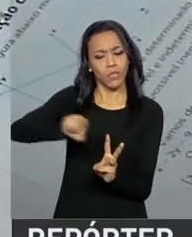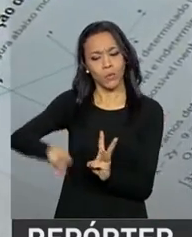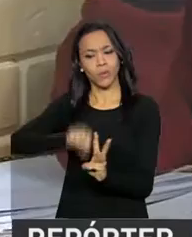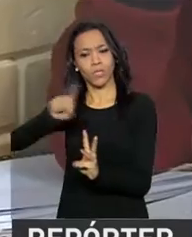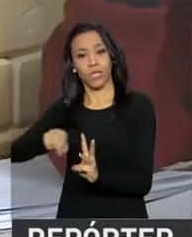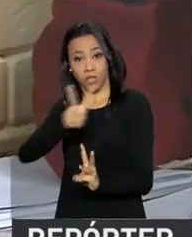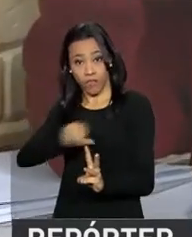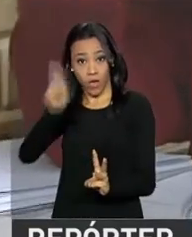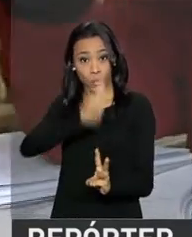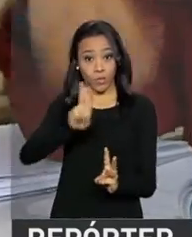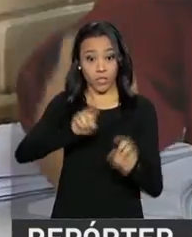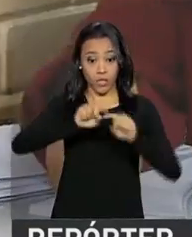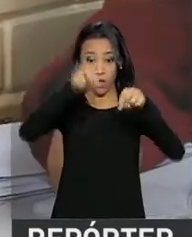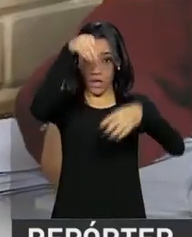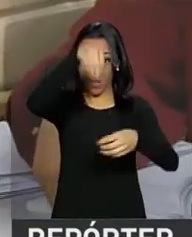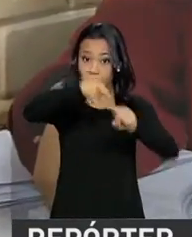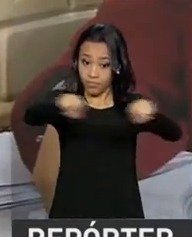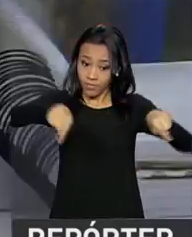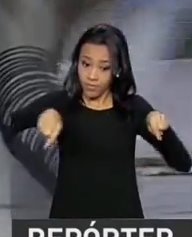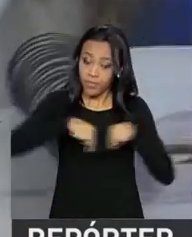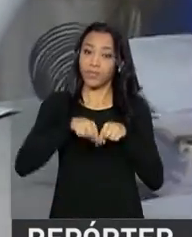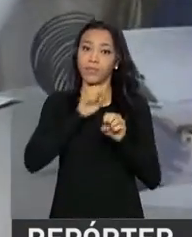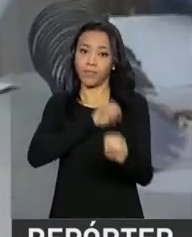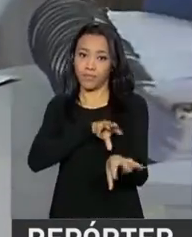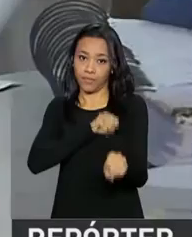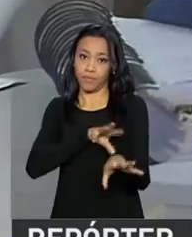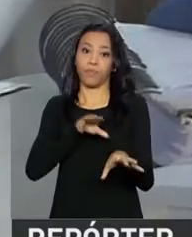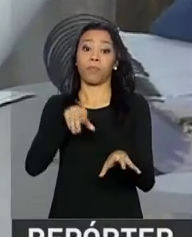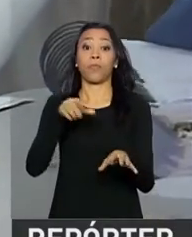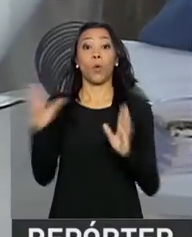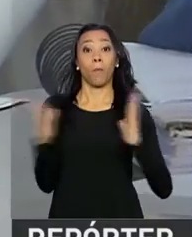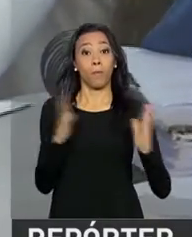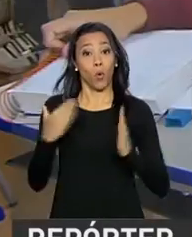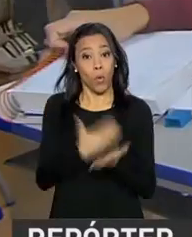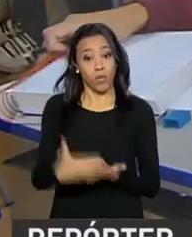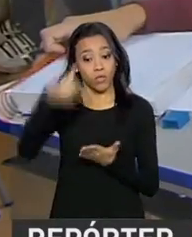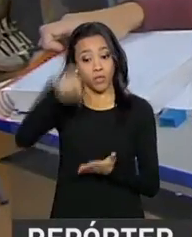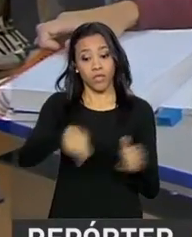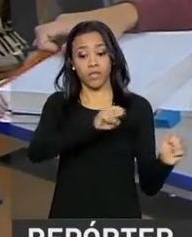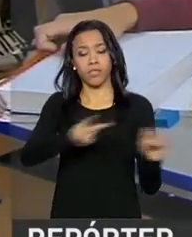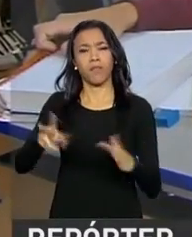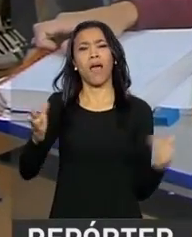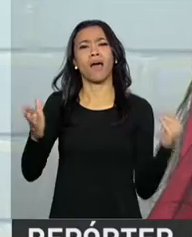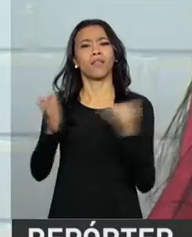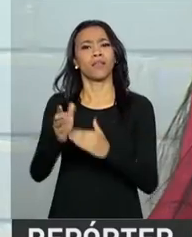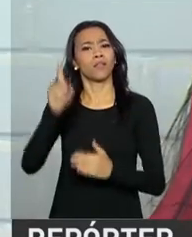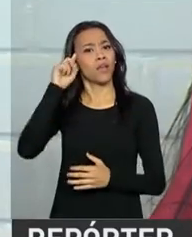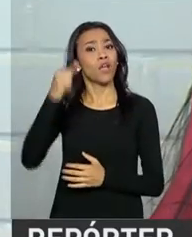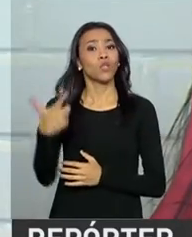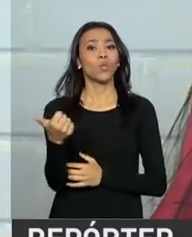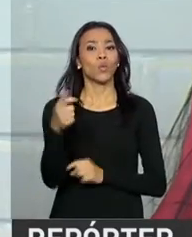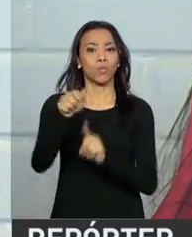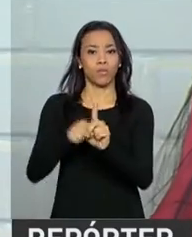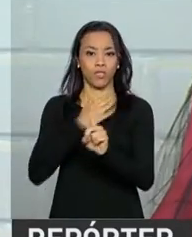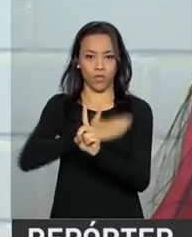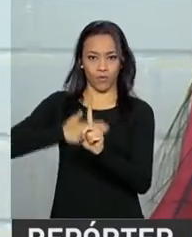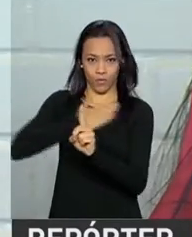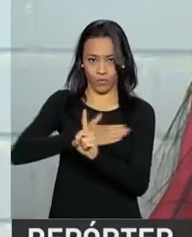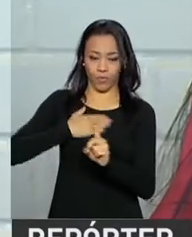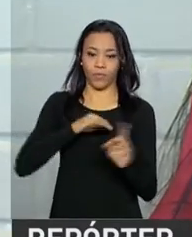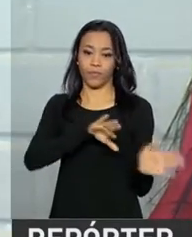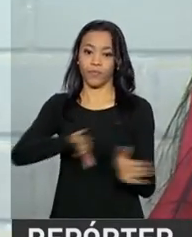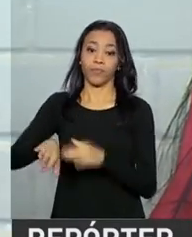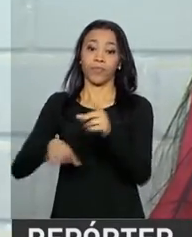vão usar em sala de aula o prazo começou nesta semana e vai até 12 de agosto os livros têm duração de ter um